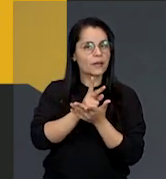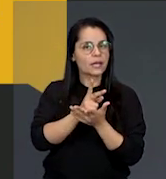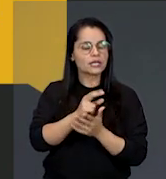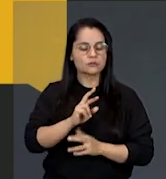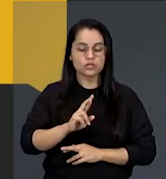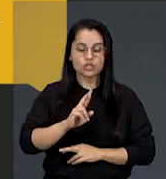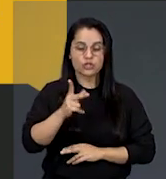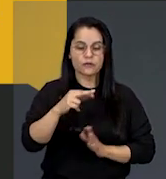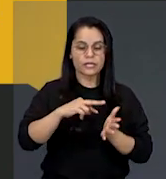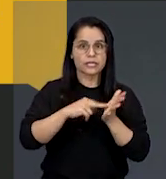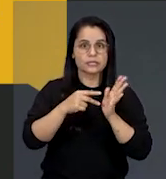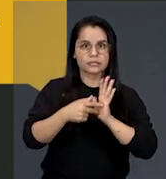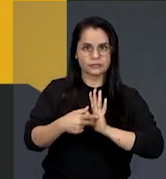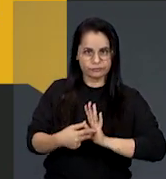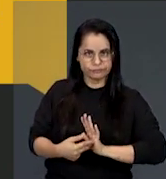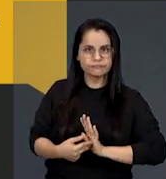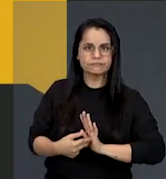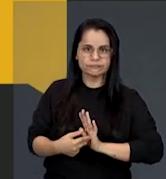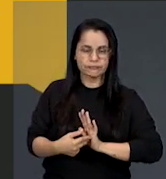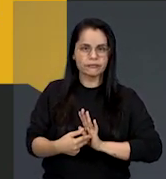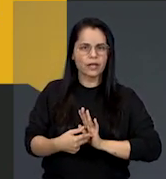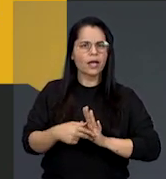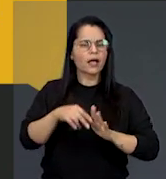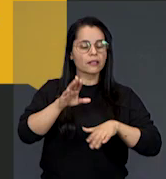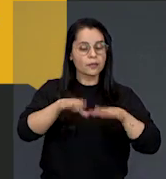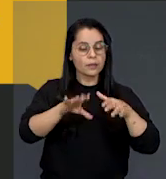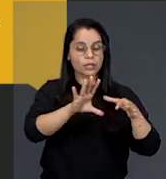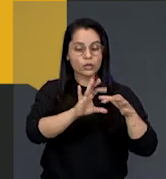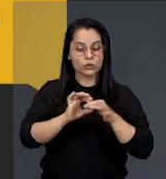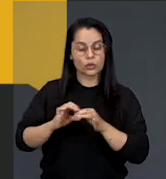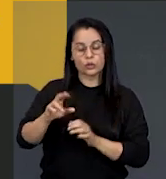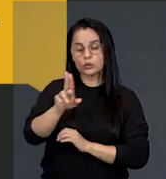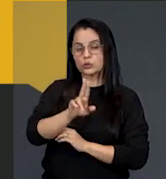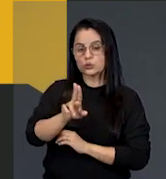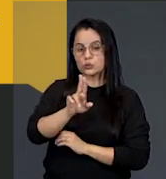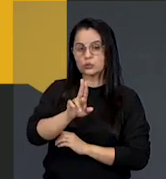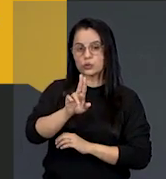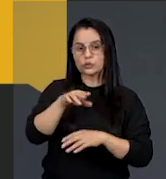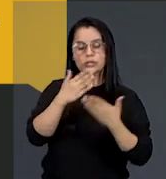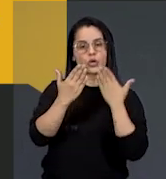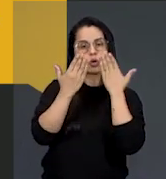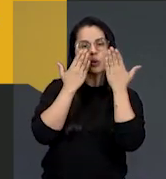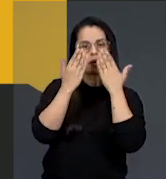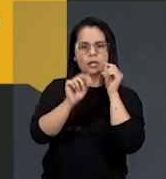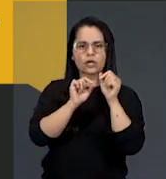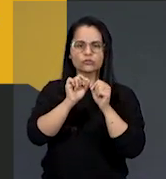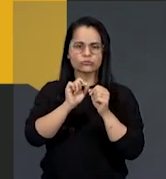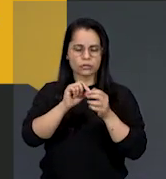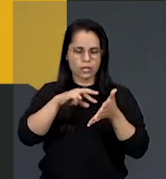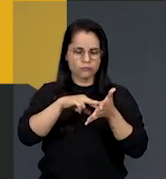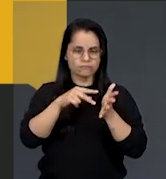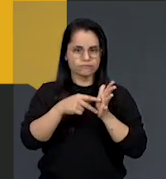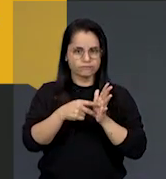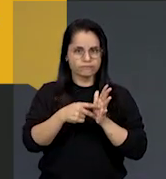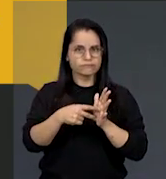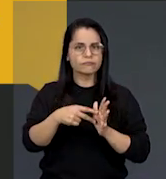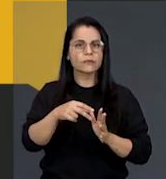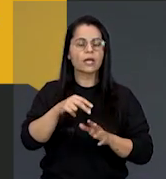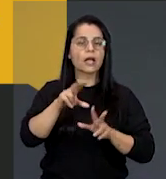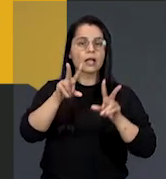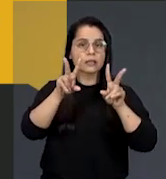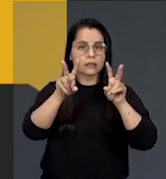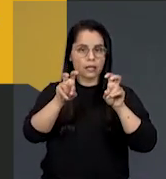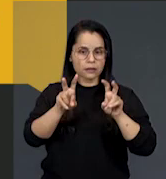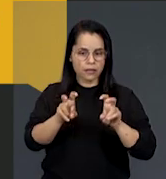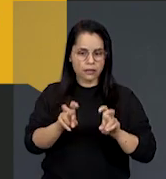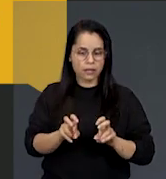diferentes significados, de acordo com o contexto de uso, comparando o significado de determinados